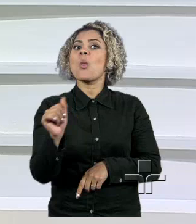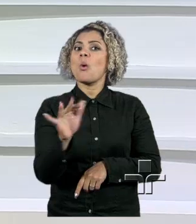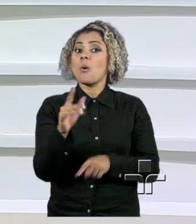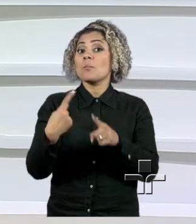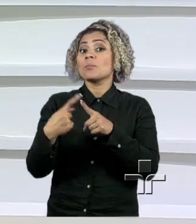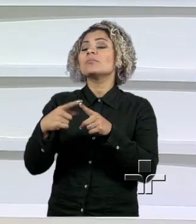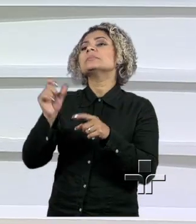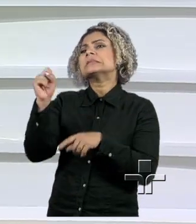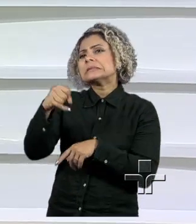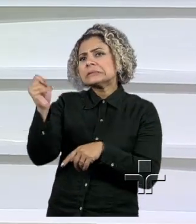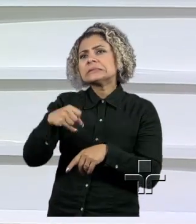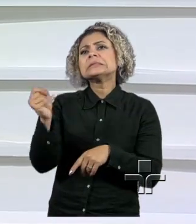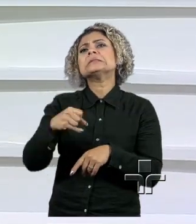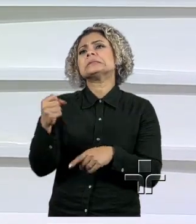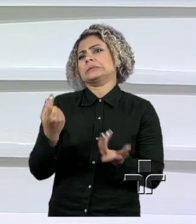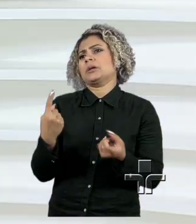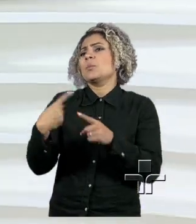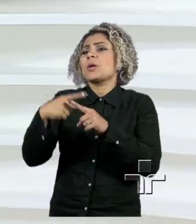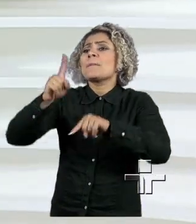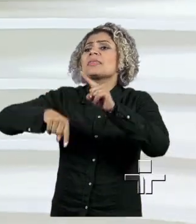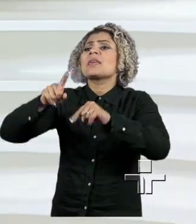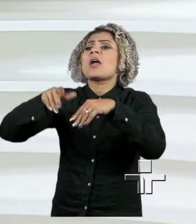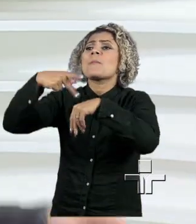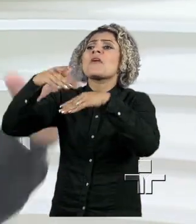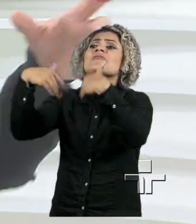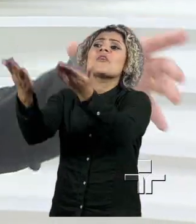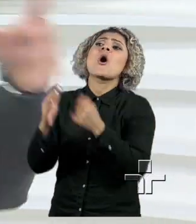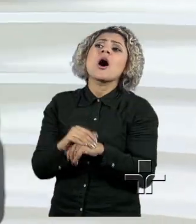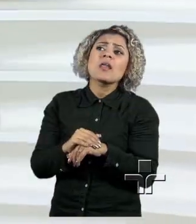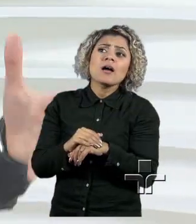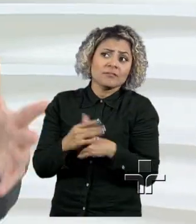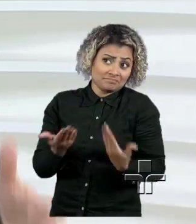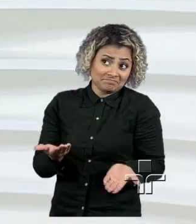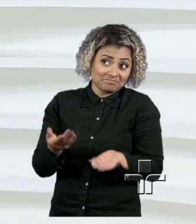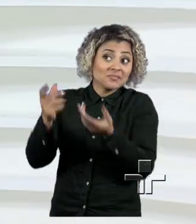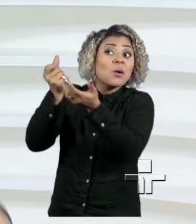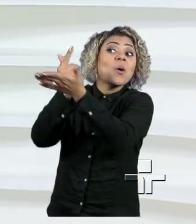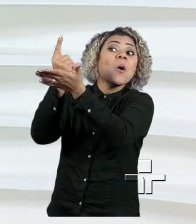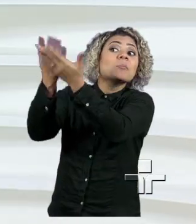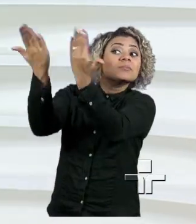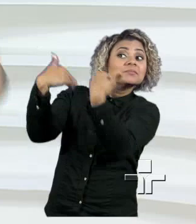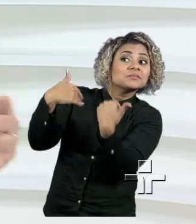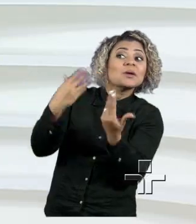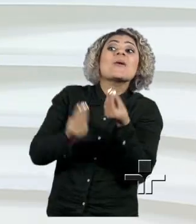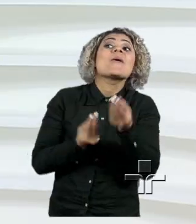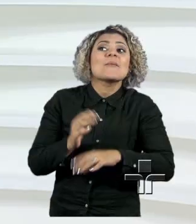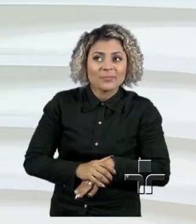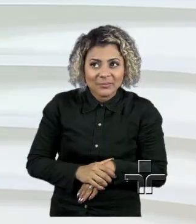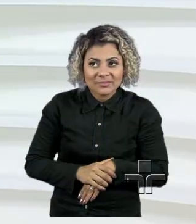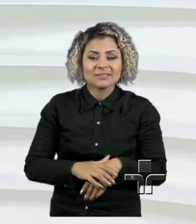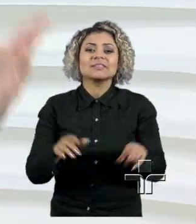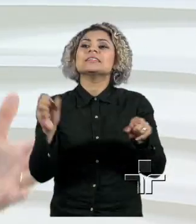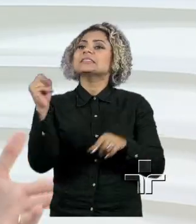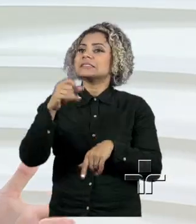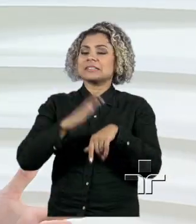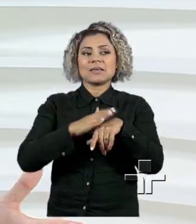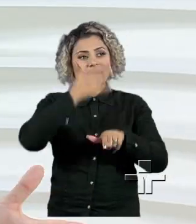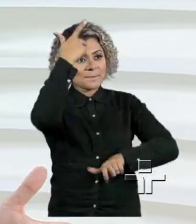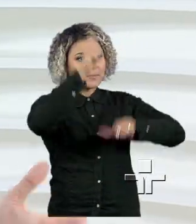de importação, etc. Bom produto, muito bom produto. Veja, isso faz, Tiago, com que o consumidor